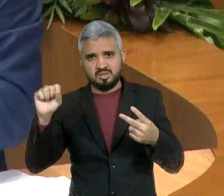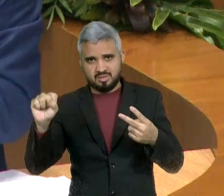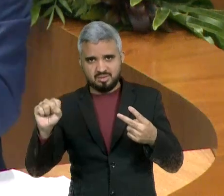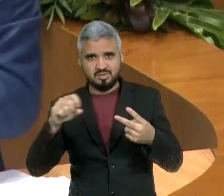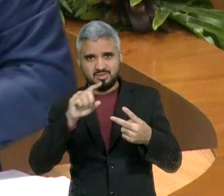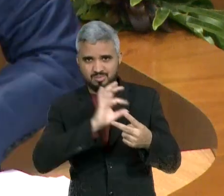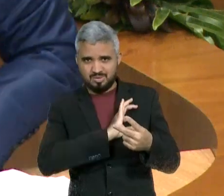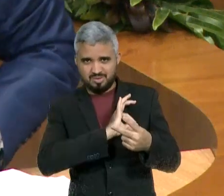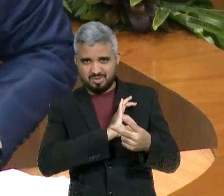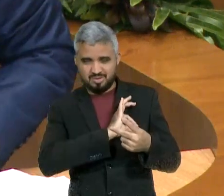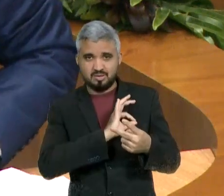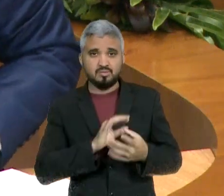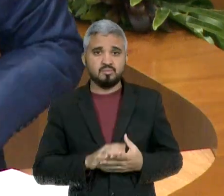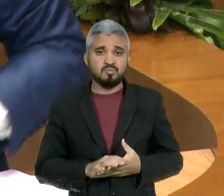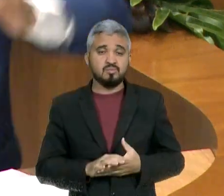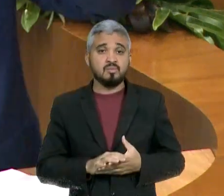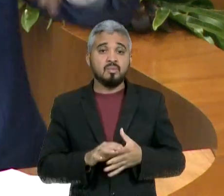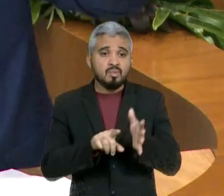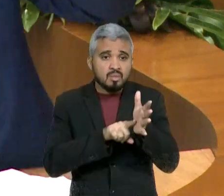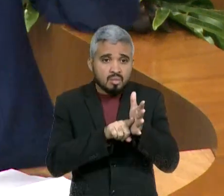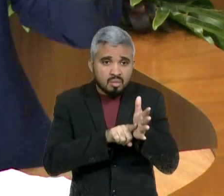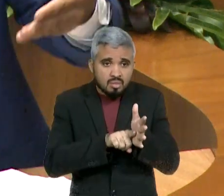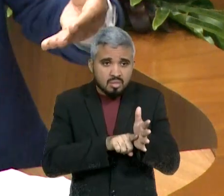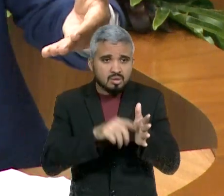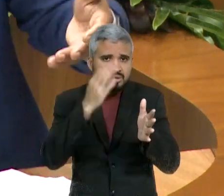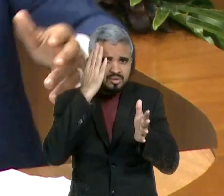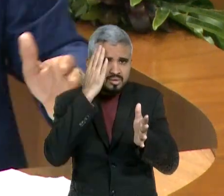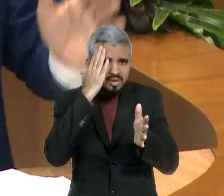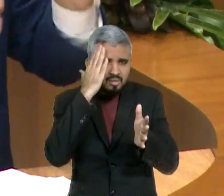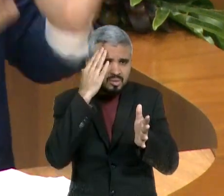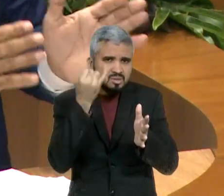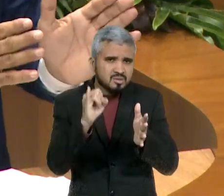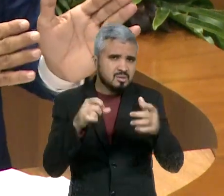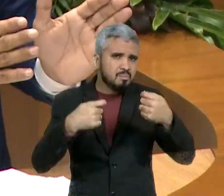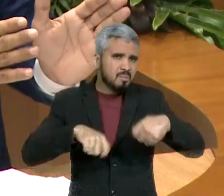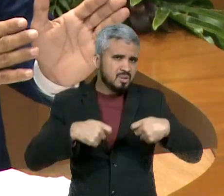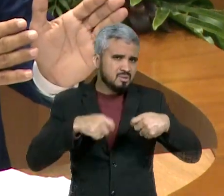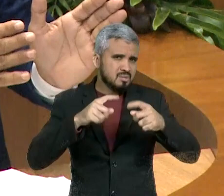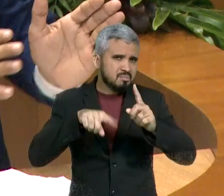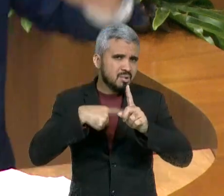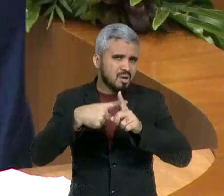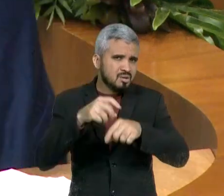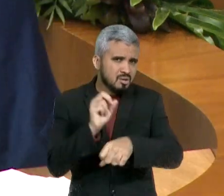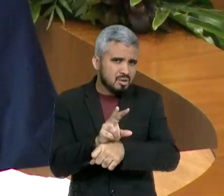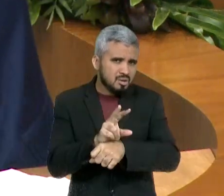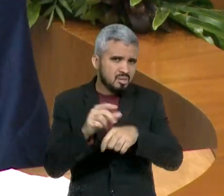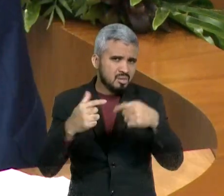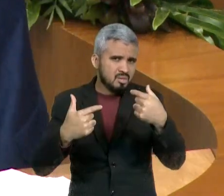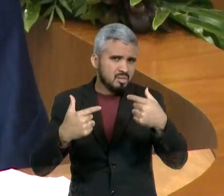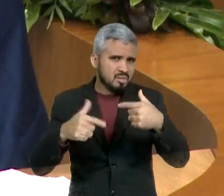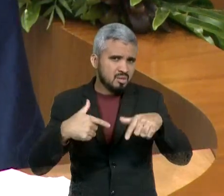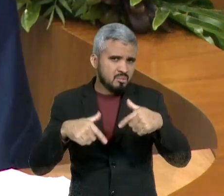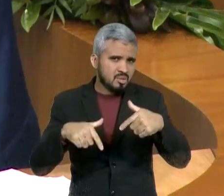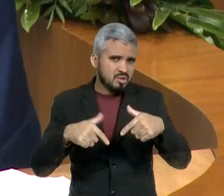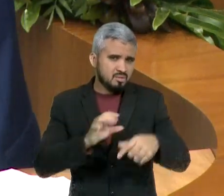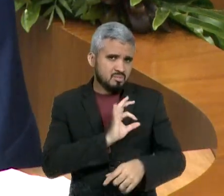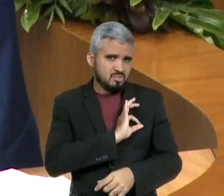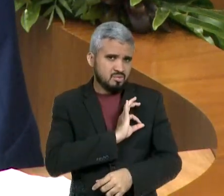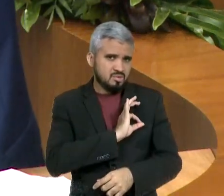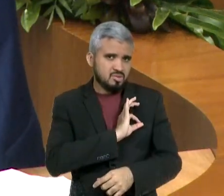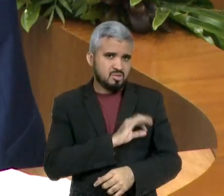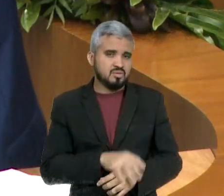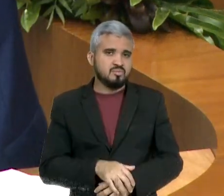da nomeação de mais policiais. Solicitamos também a SEGEP que possa apresentar um estudo da quantidade de policiais